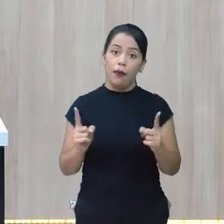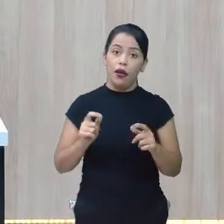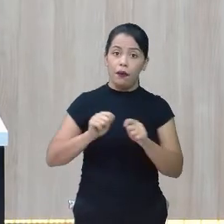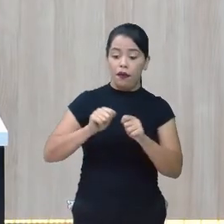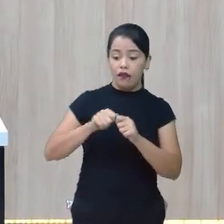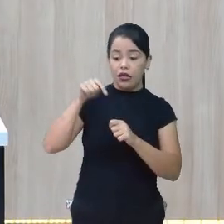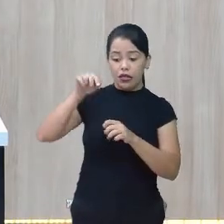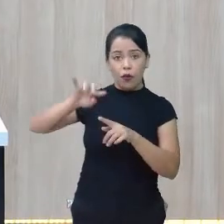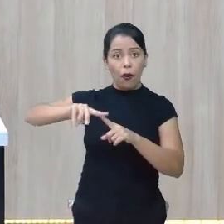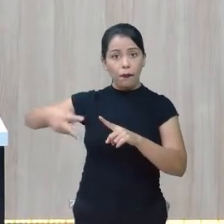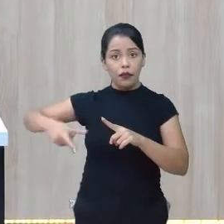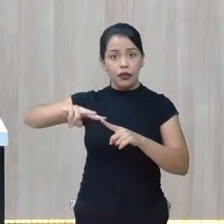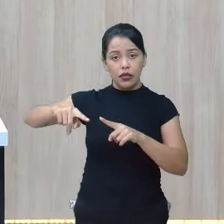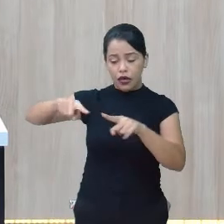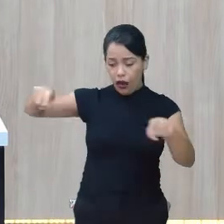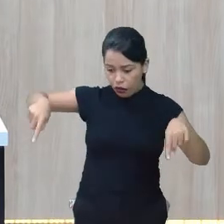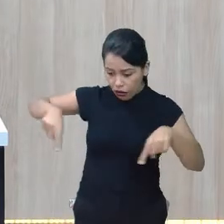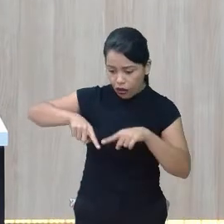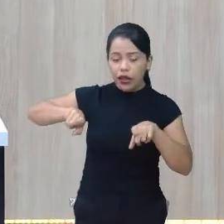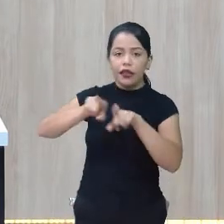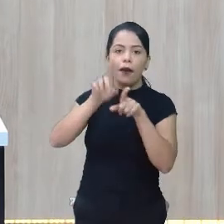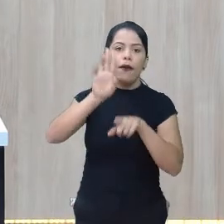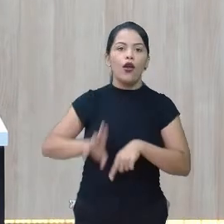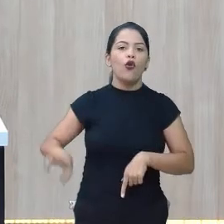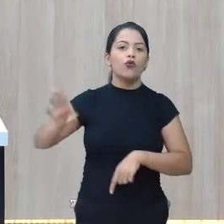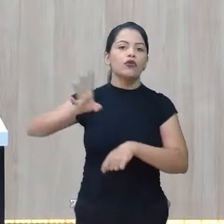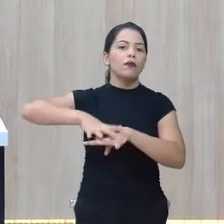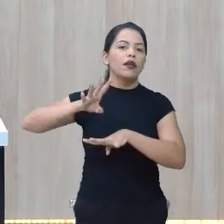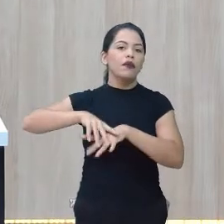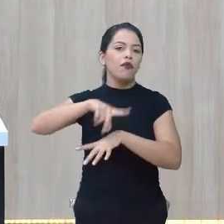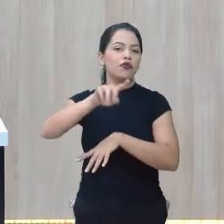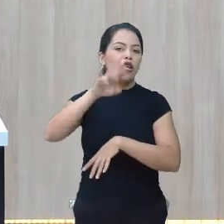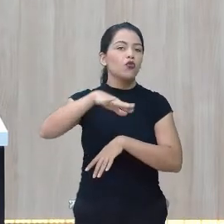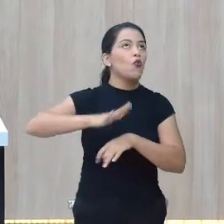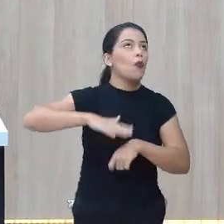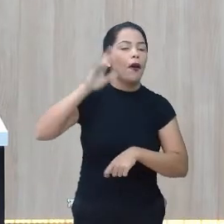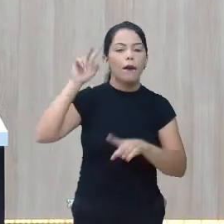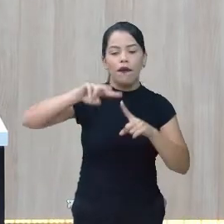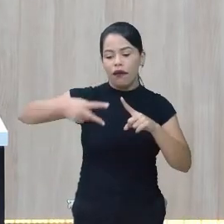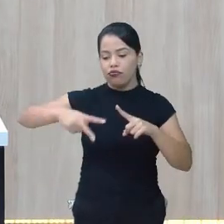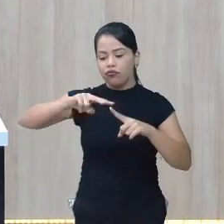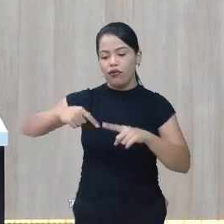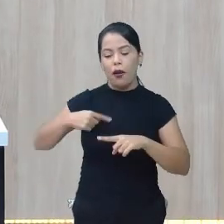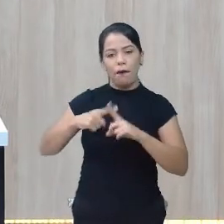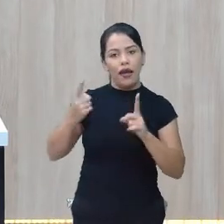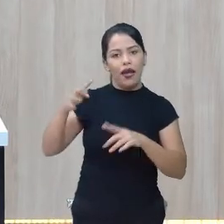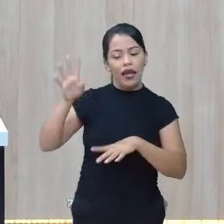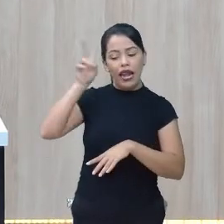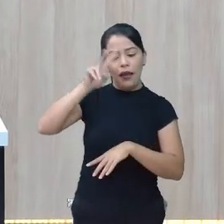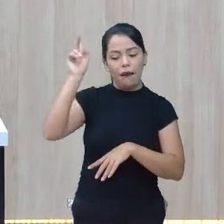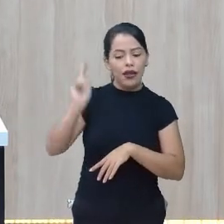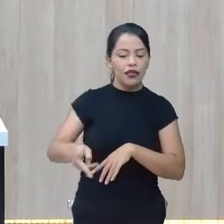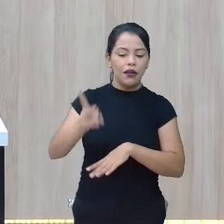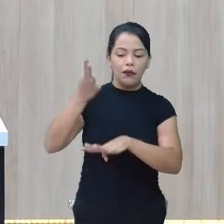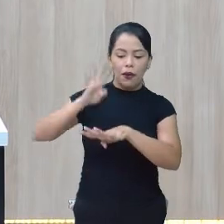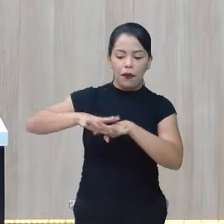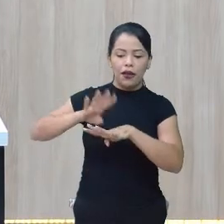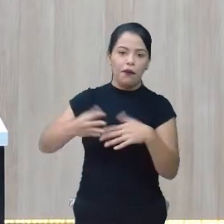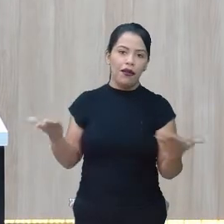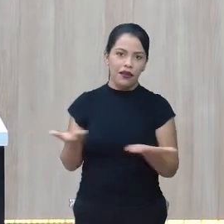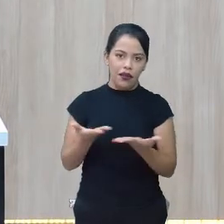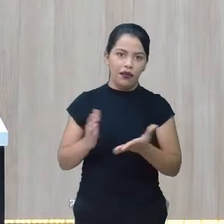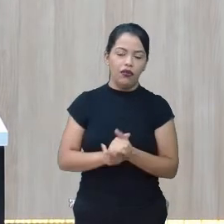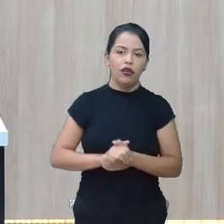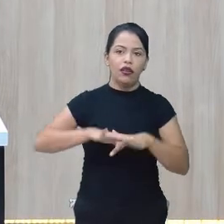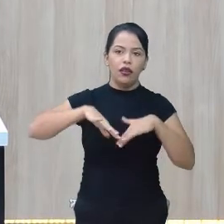Vocês nunca mais vão tomar um banho de piscina sem pensar em matemática agora, tá certo? E aí a gente observa, ó, fora a diferença